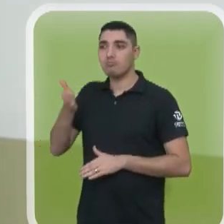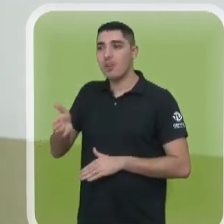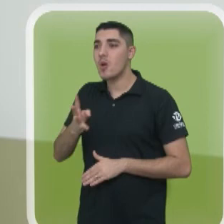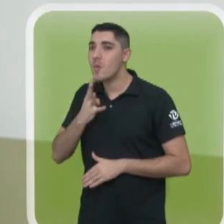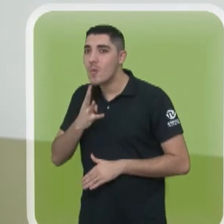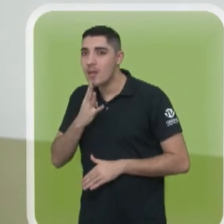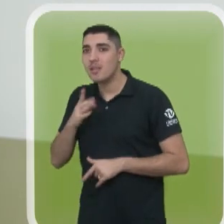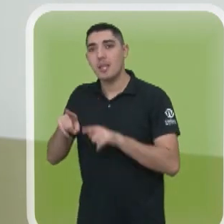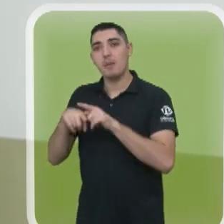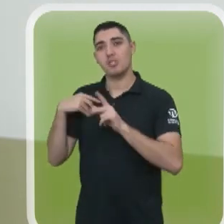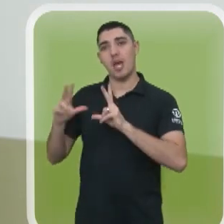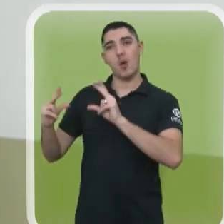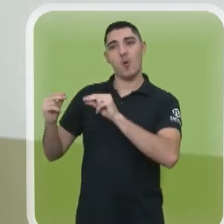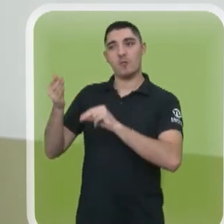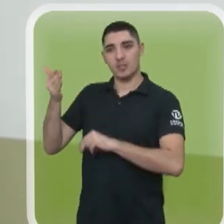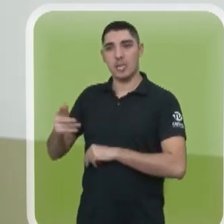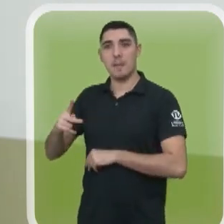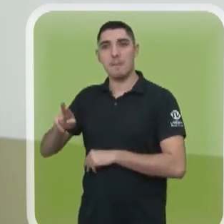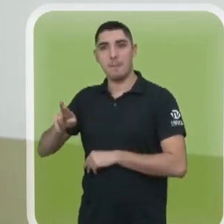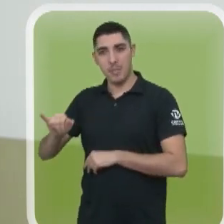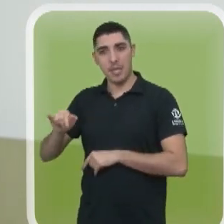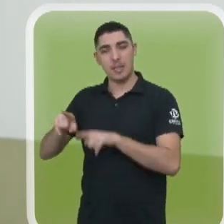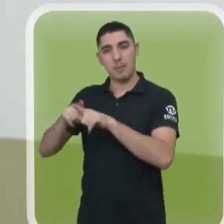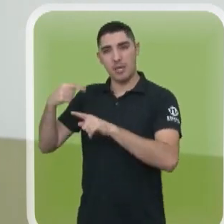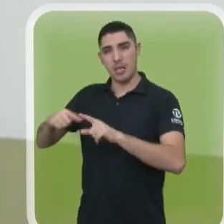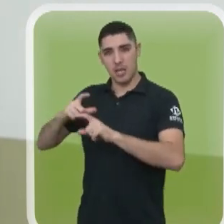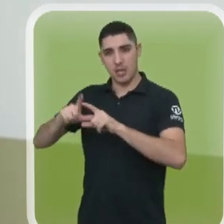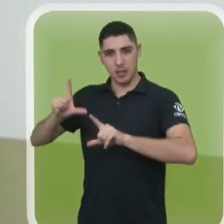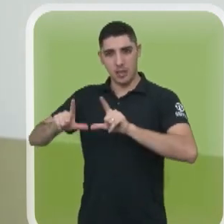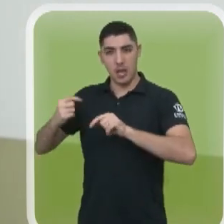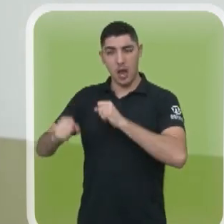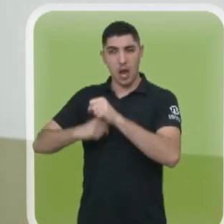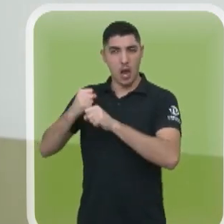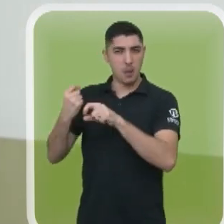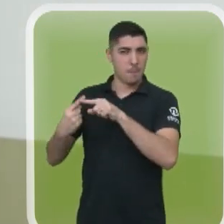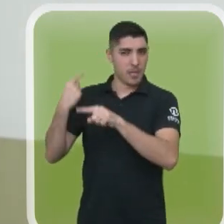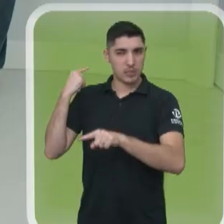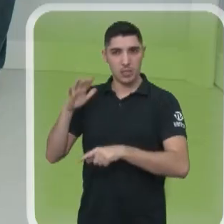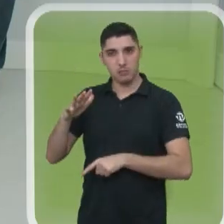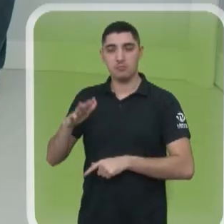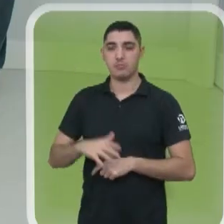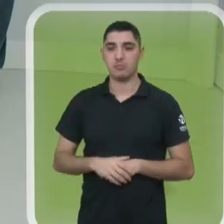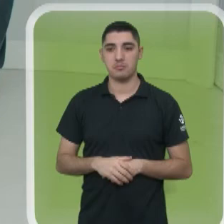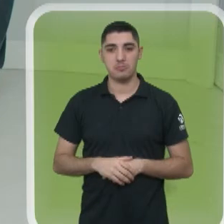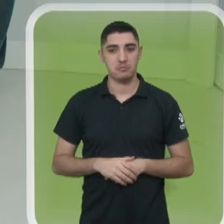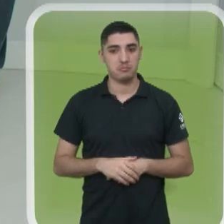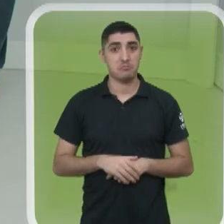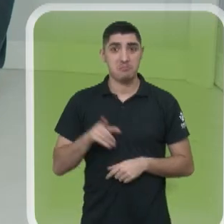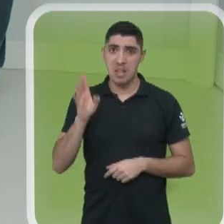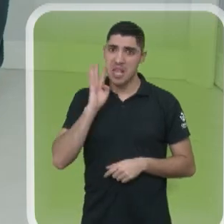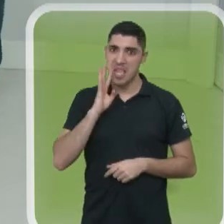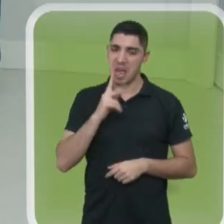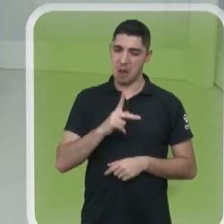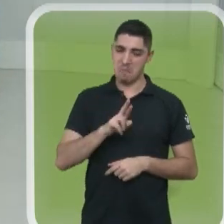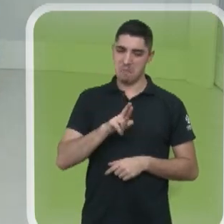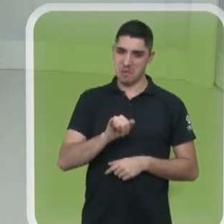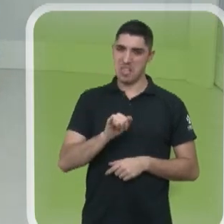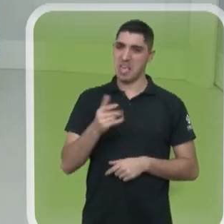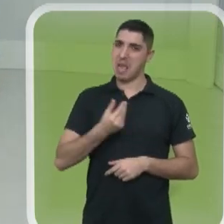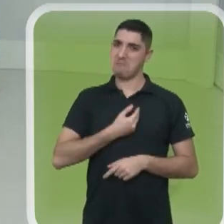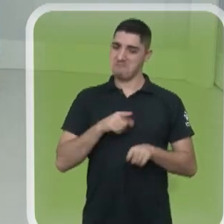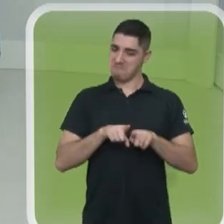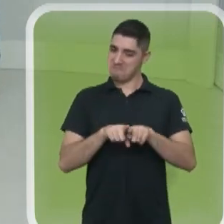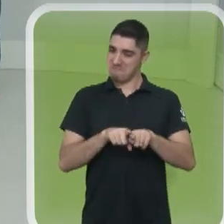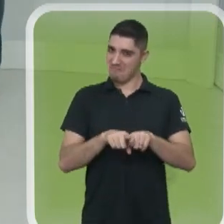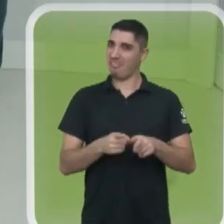conhecer e conversar com ela aqui também um programa na TV Câmara no ano passado no ano retrasado não tô lembrado você tá brigando é abrir então foi assim